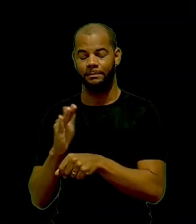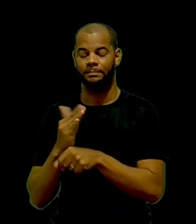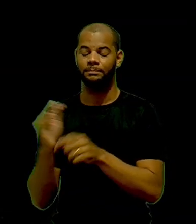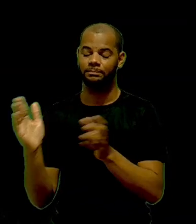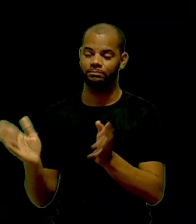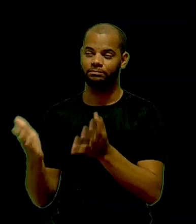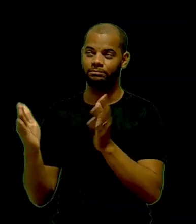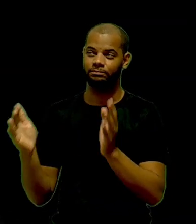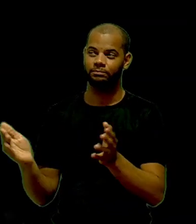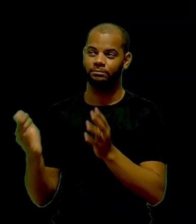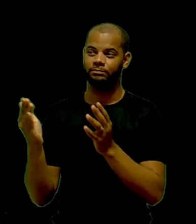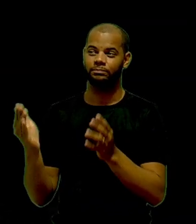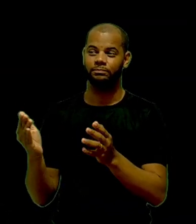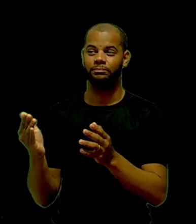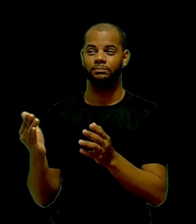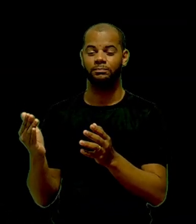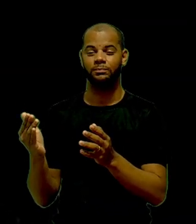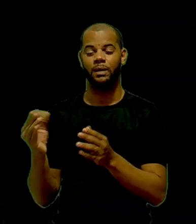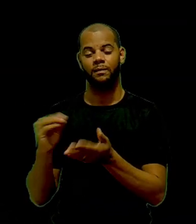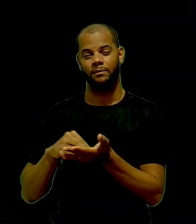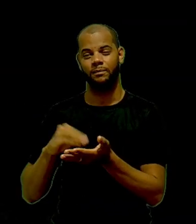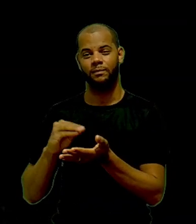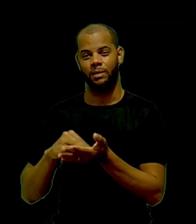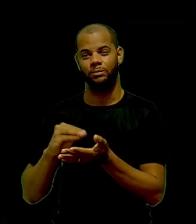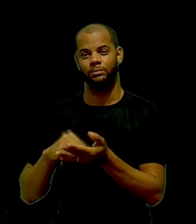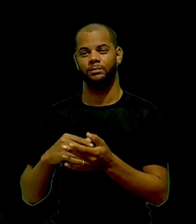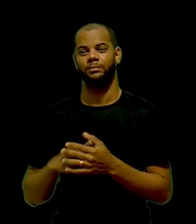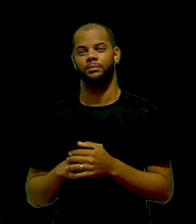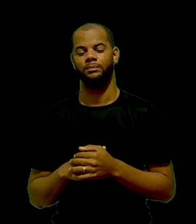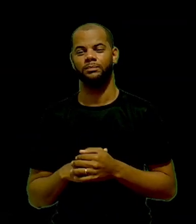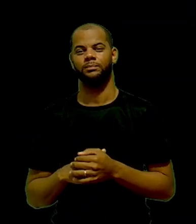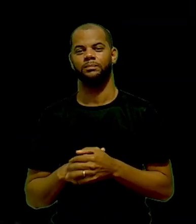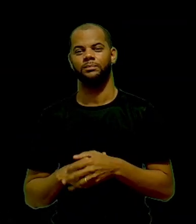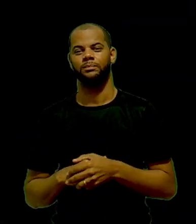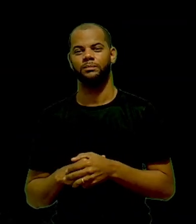ainda estão muito a desejar nessa área.